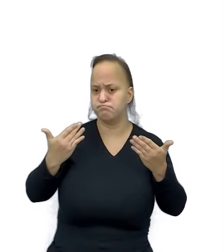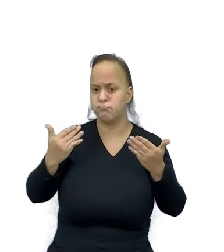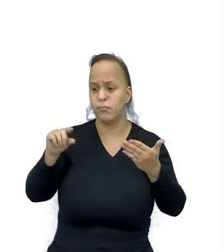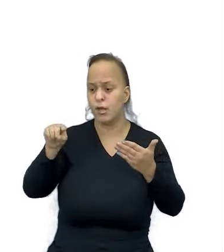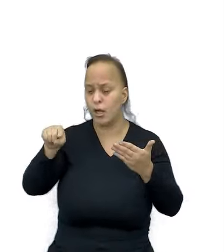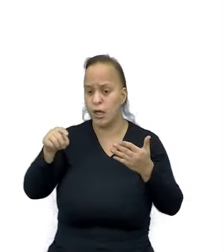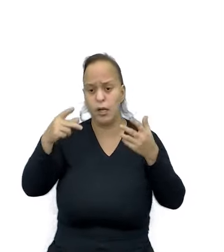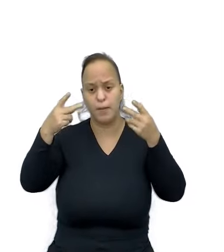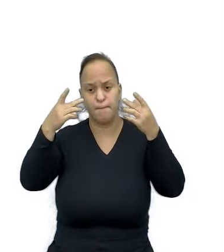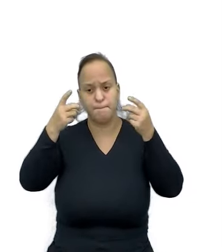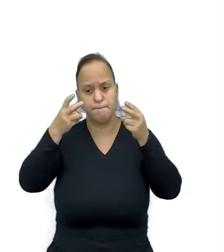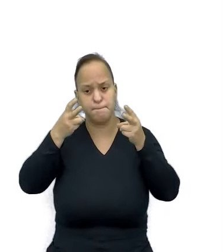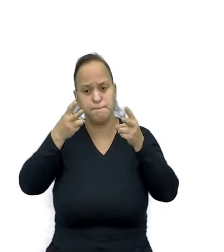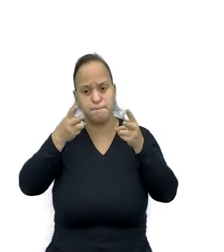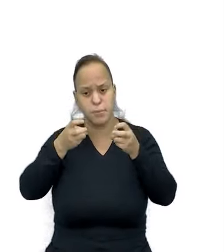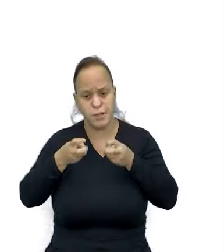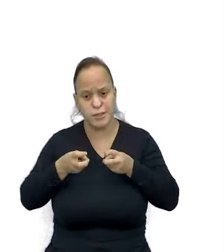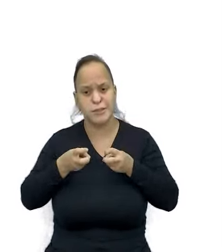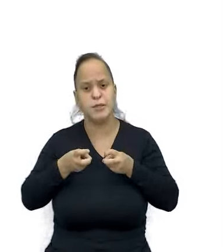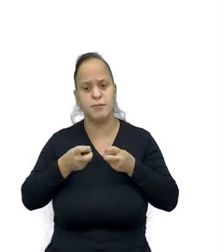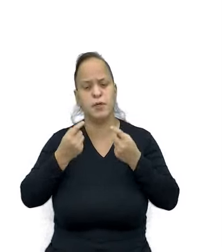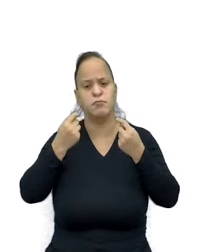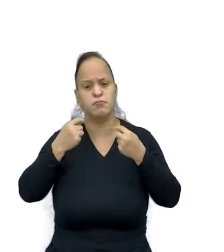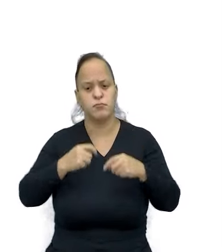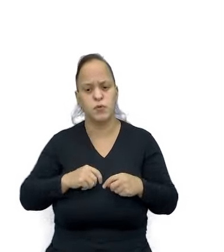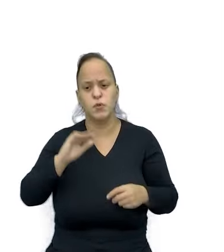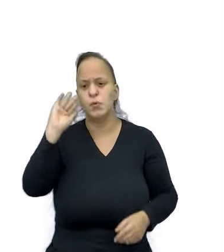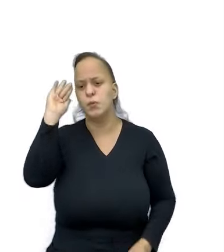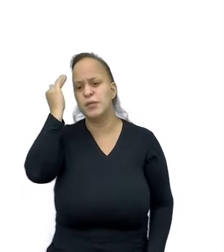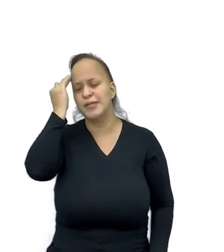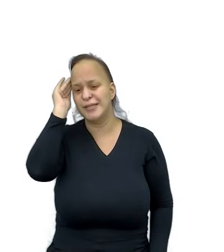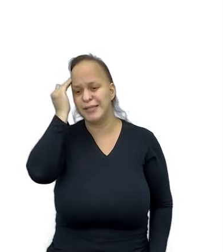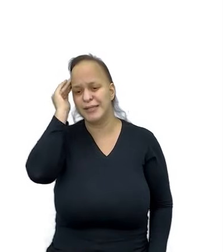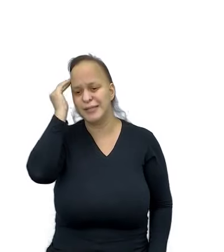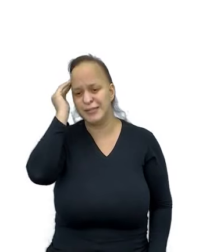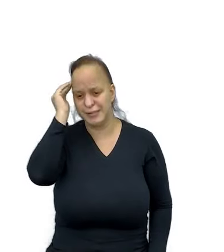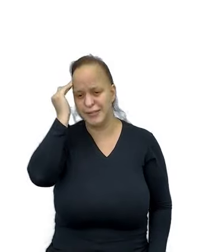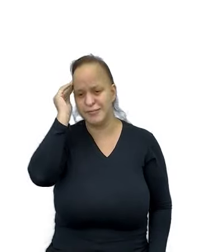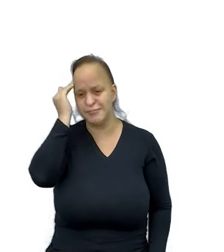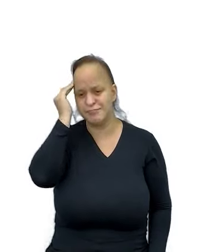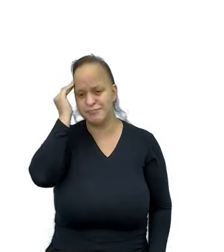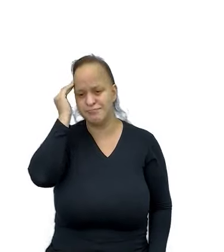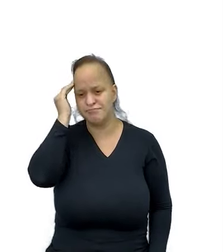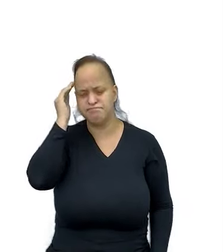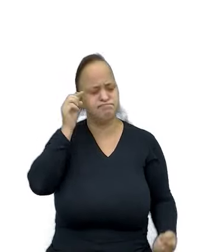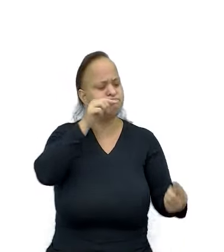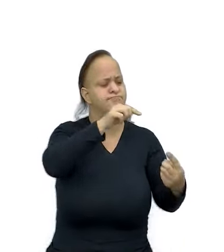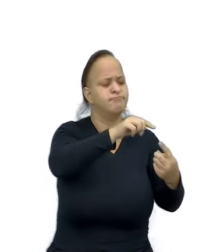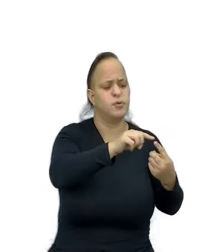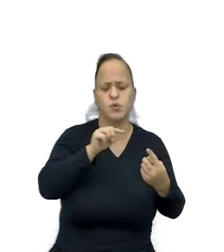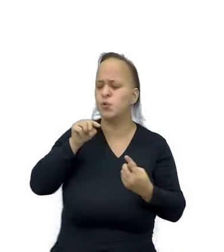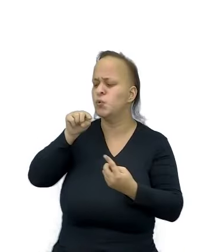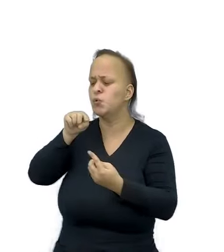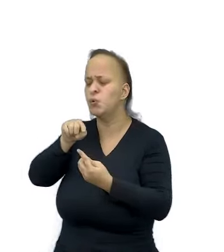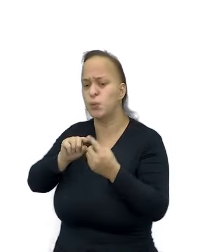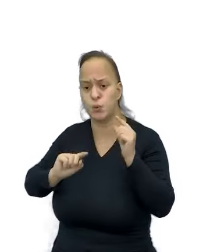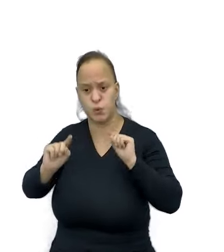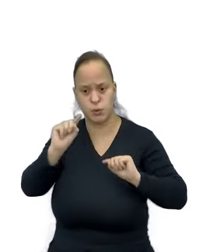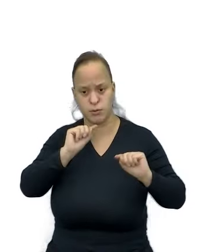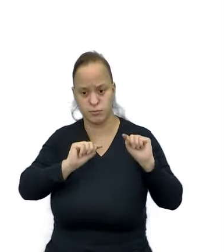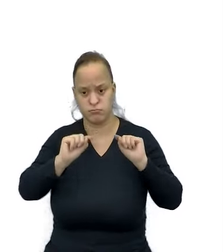consiga visualizar, consiga, né, entender aí qual é o objetivo desses gêneros textuais. Eles